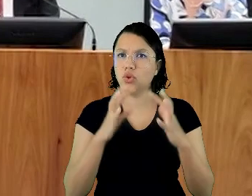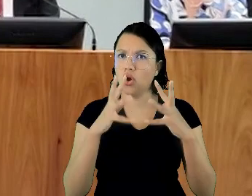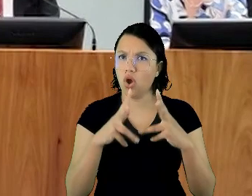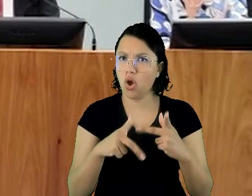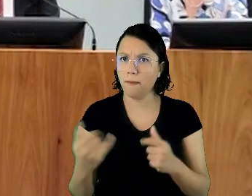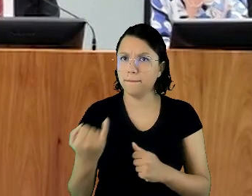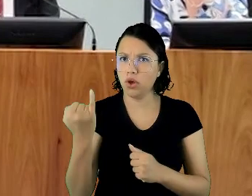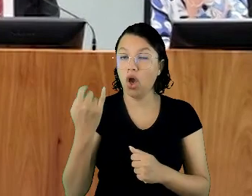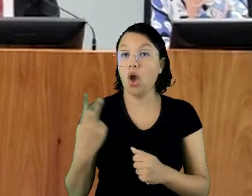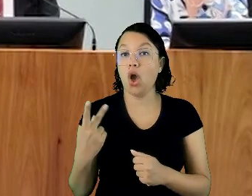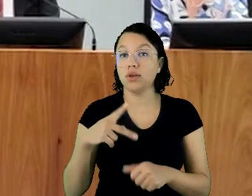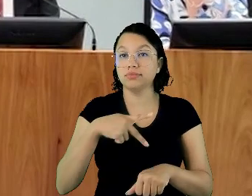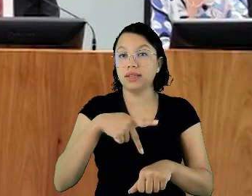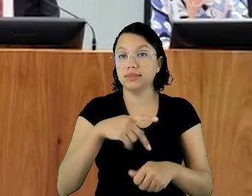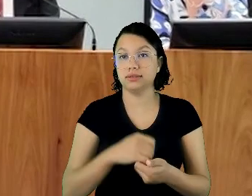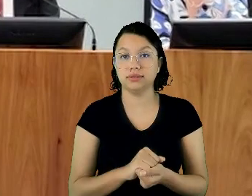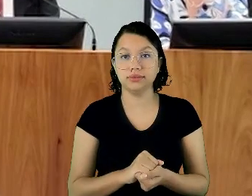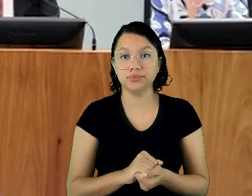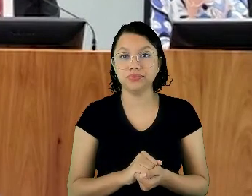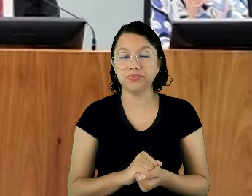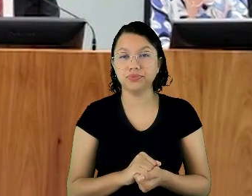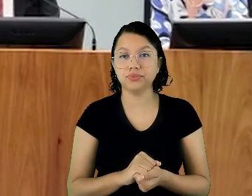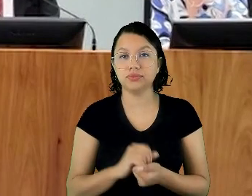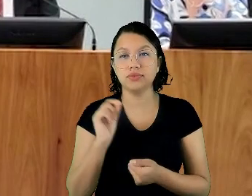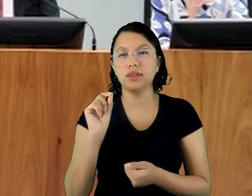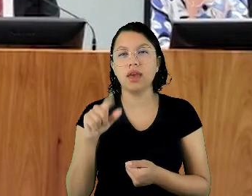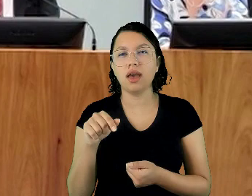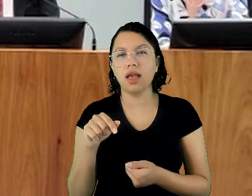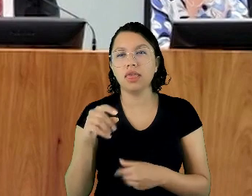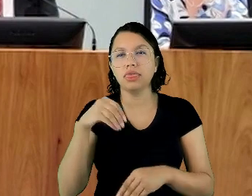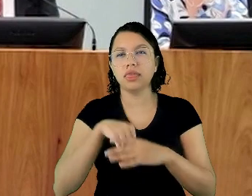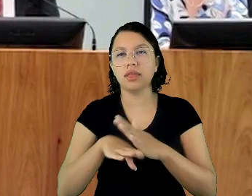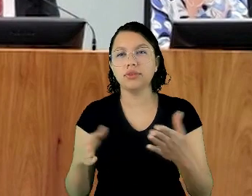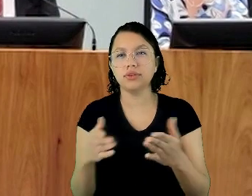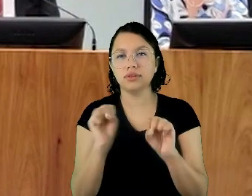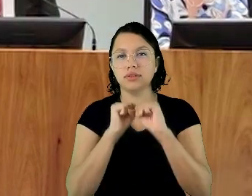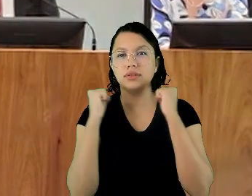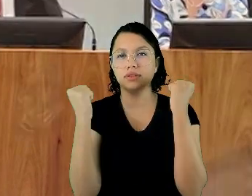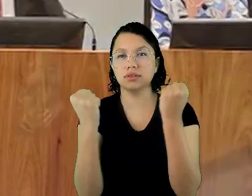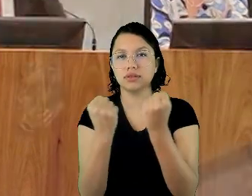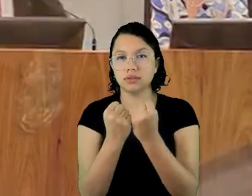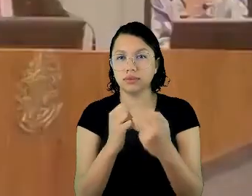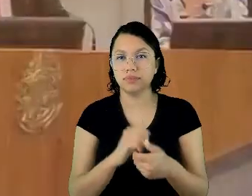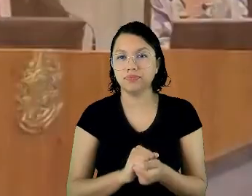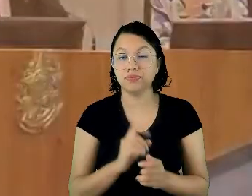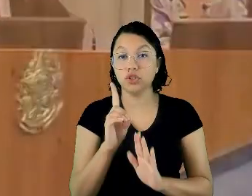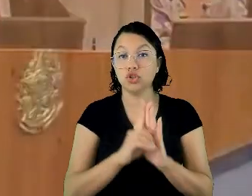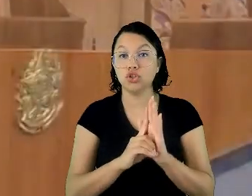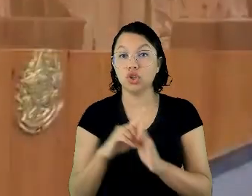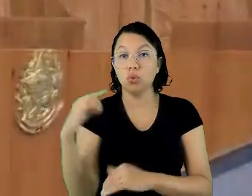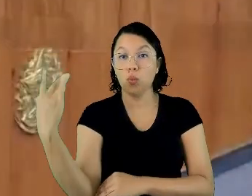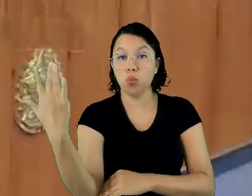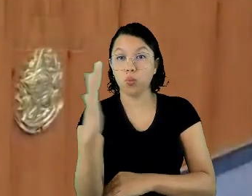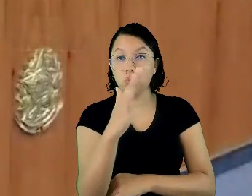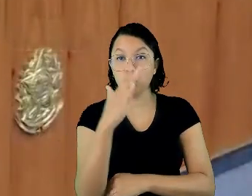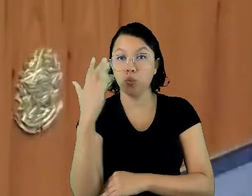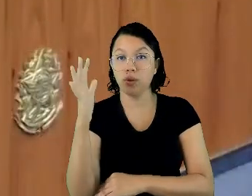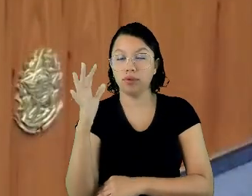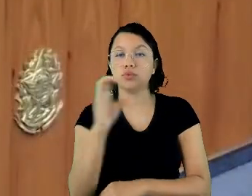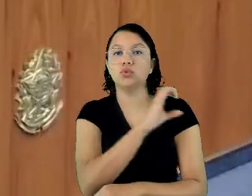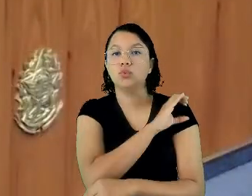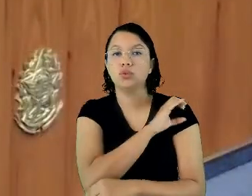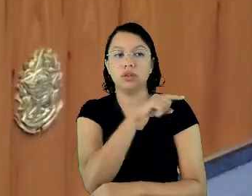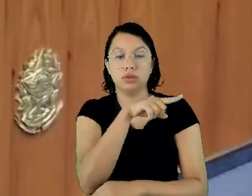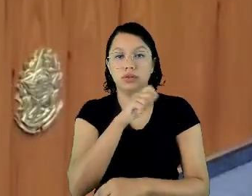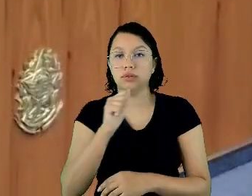país, que é dentro desse seminário de direito ambiental, coordenado pela Carolina Scoff e